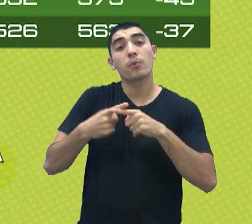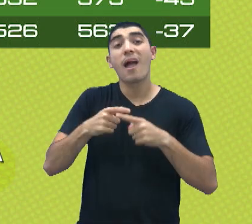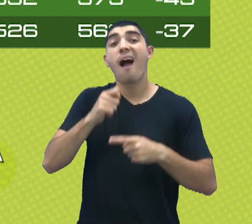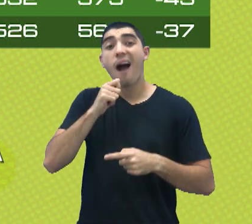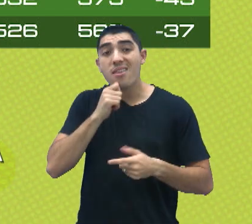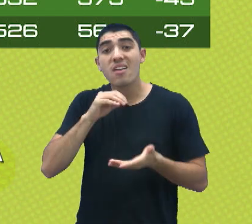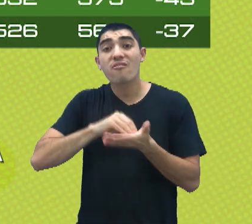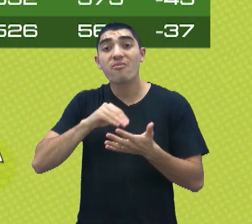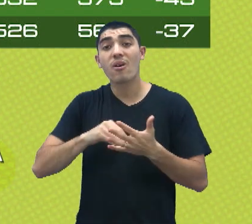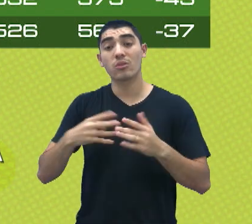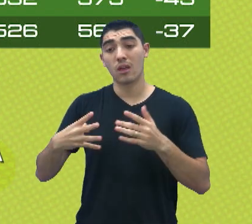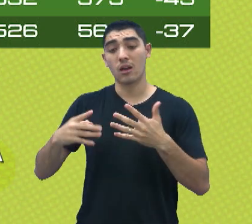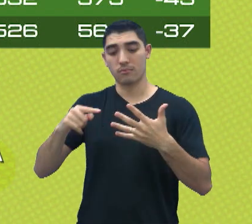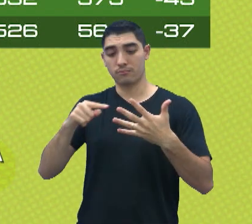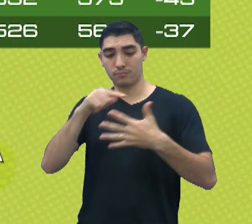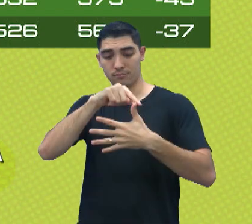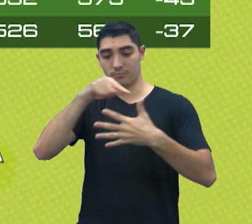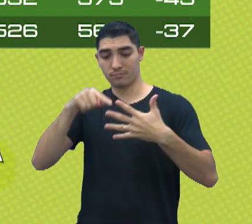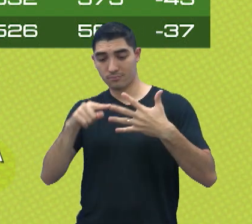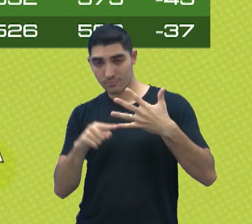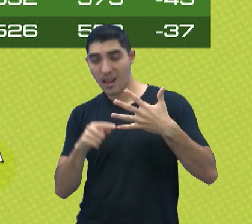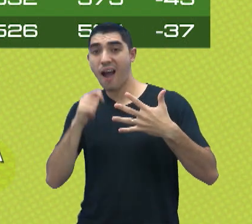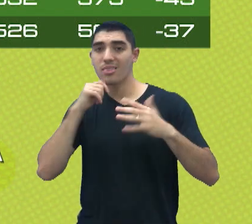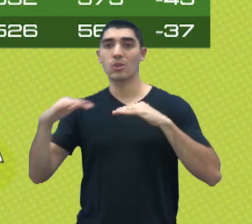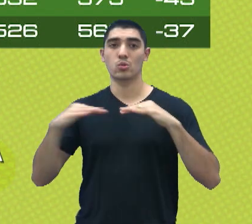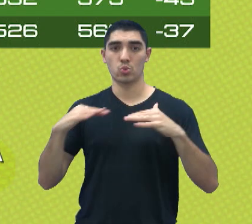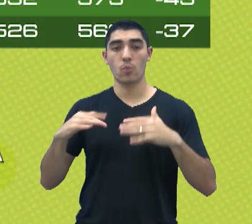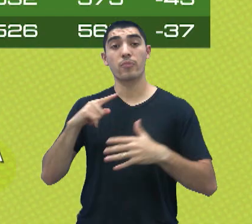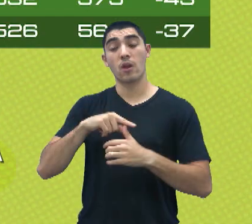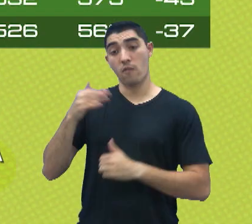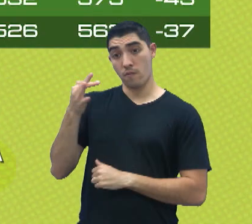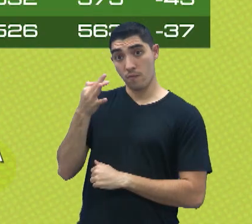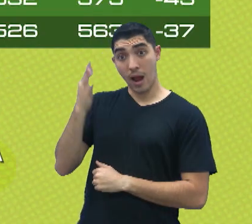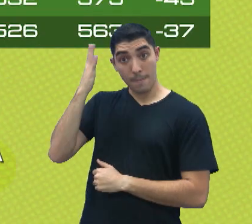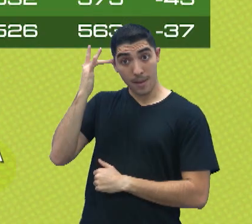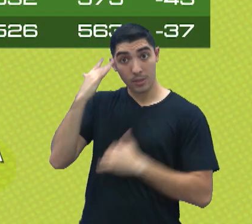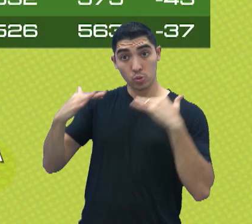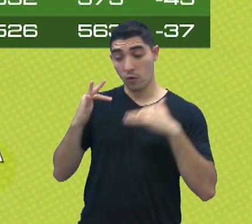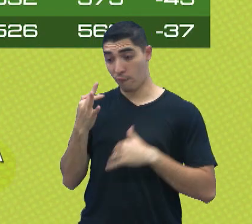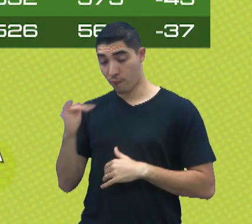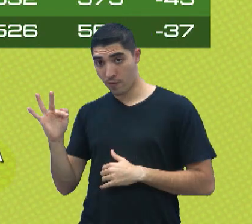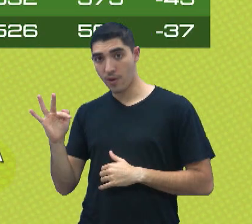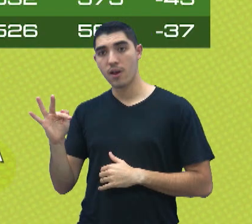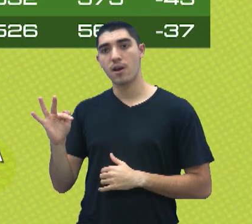jogar amanhã. Franca enfrenta a equipe do